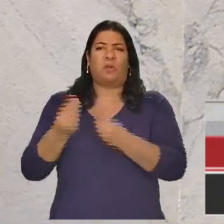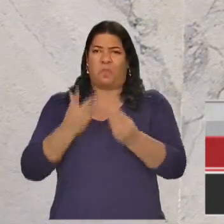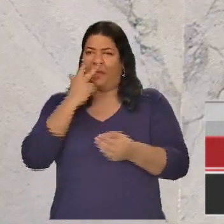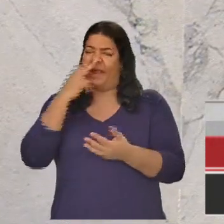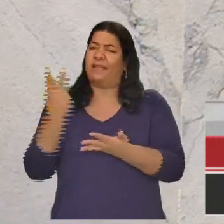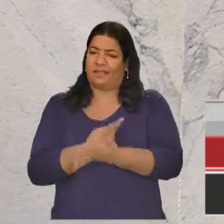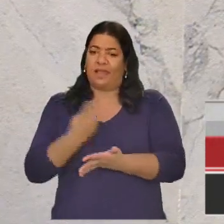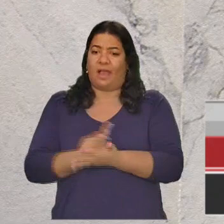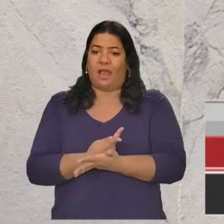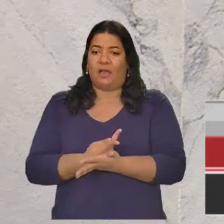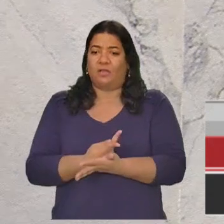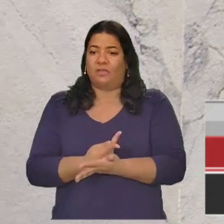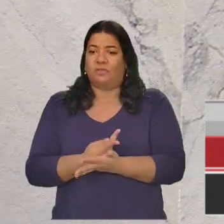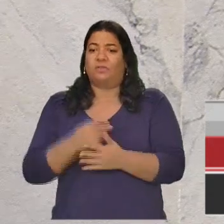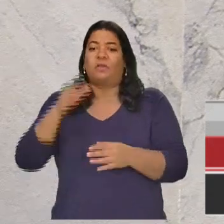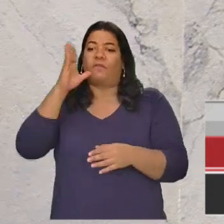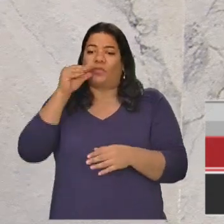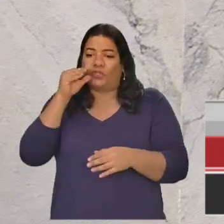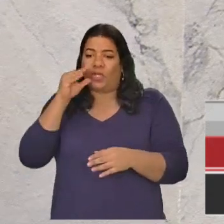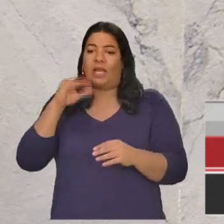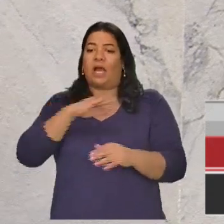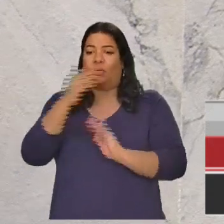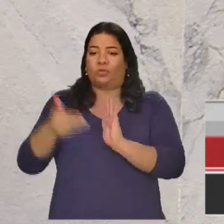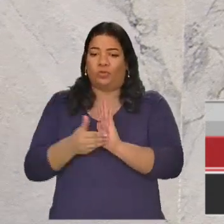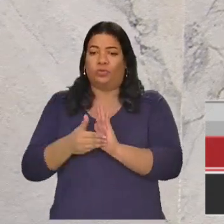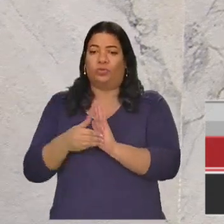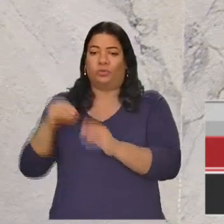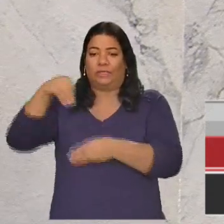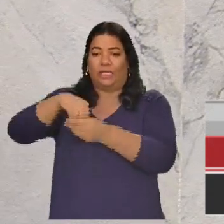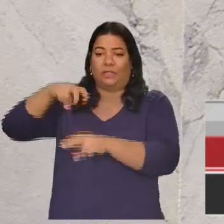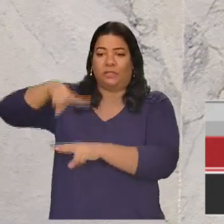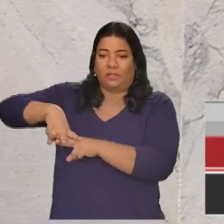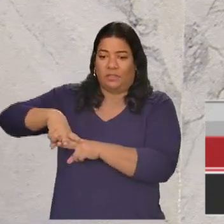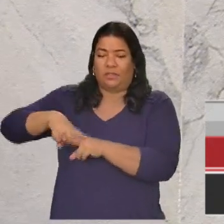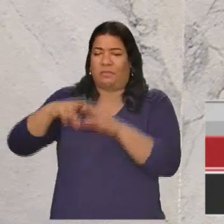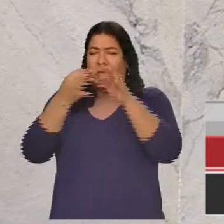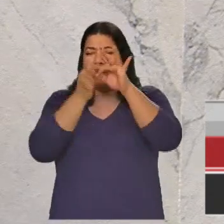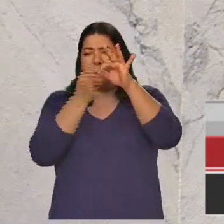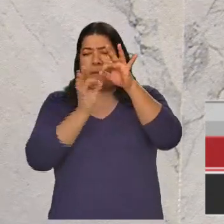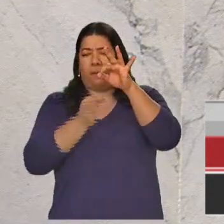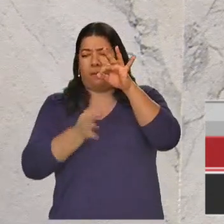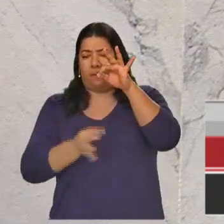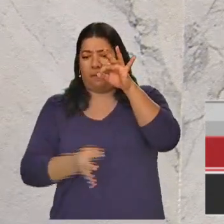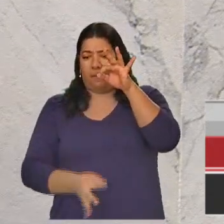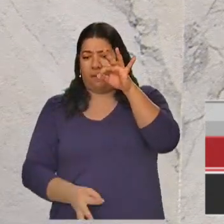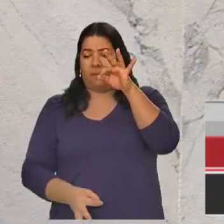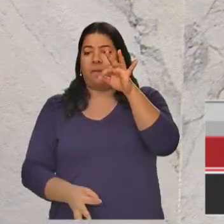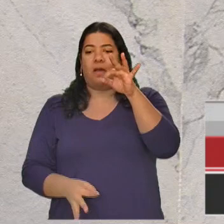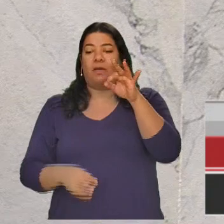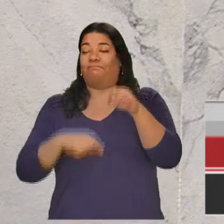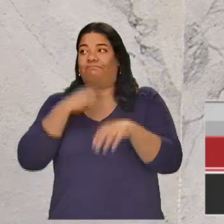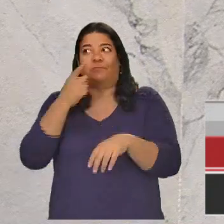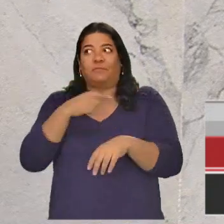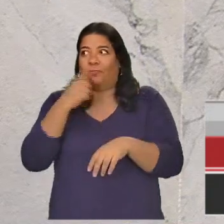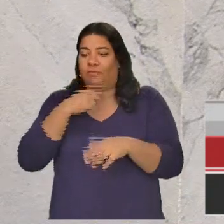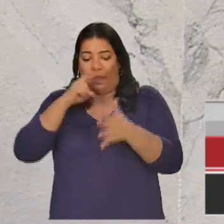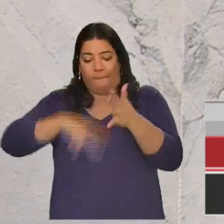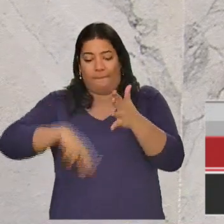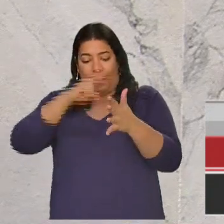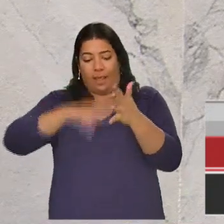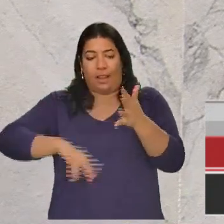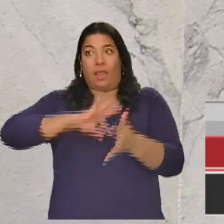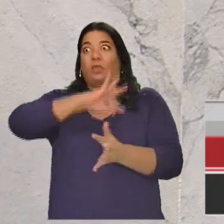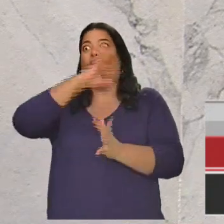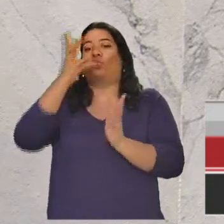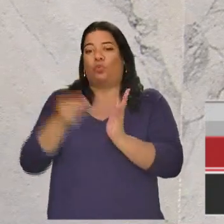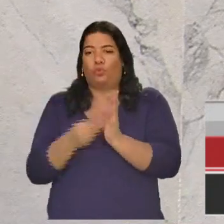os servidores do sistema prisional mas a falta imensa o presidente eu nem consigo ler aqui porque são